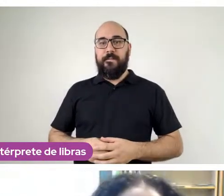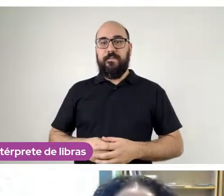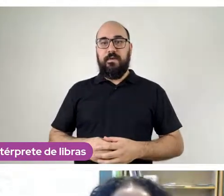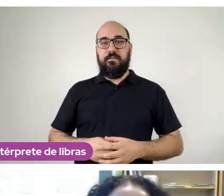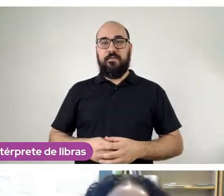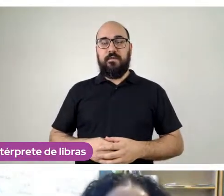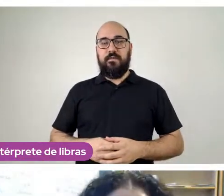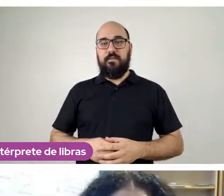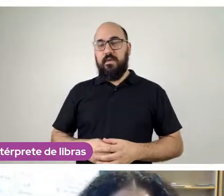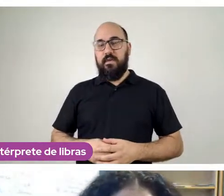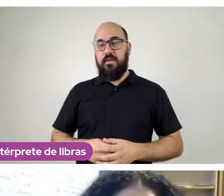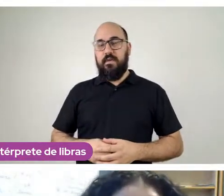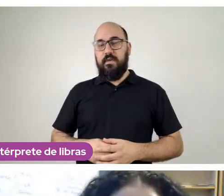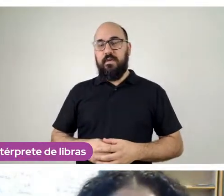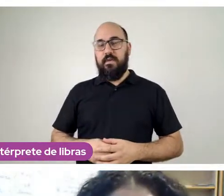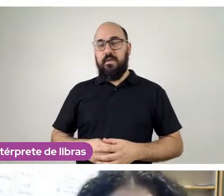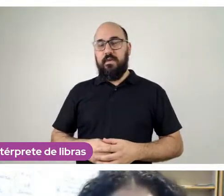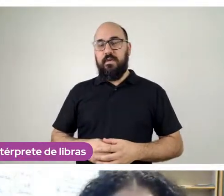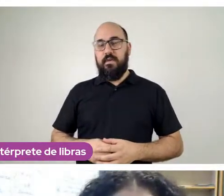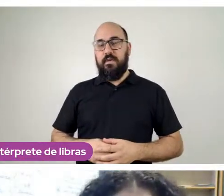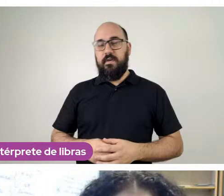Pregunta Catarina.